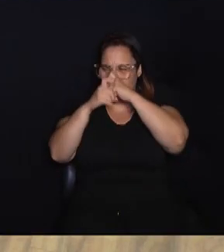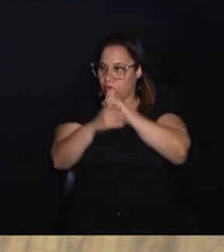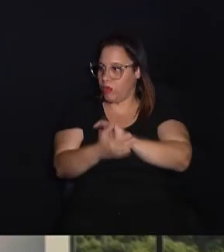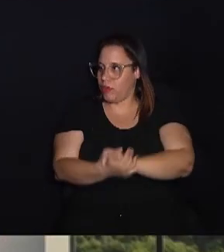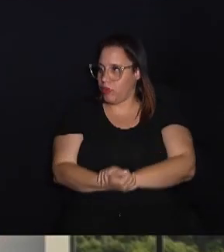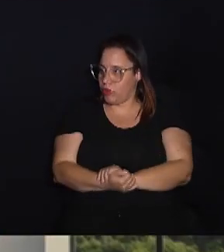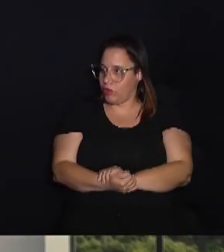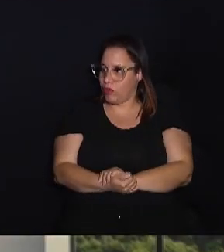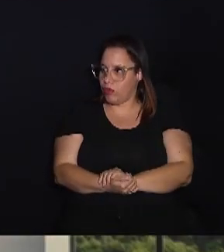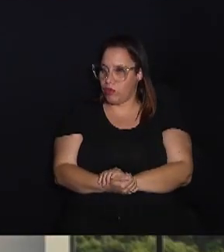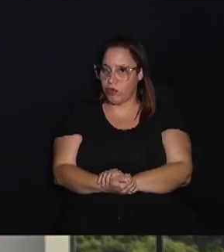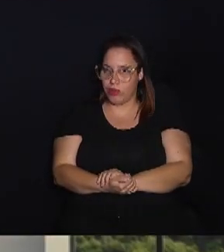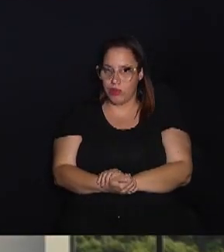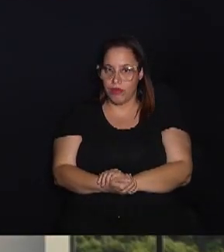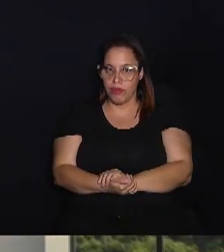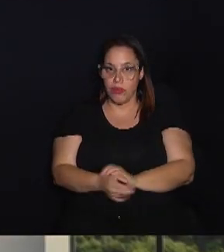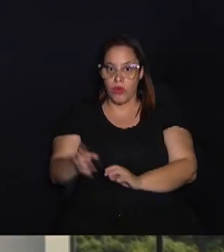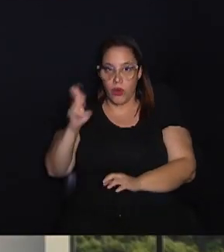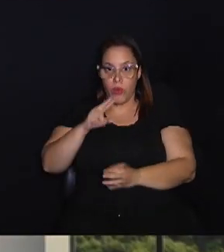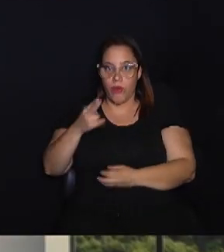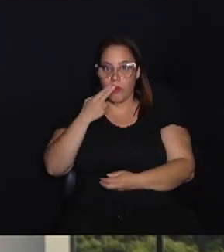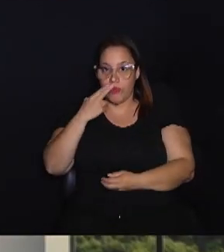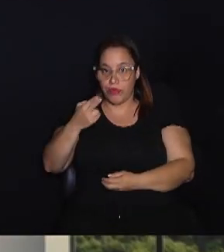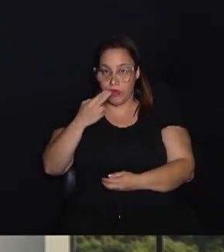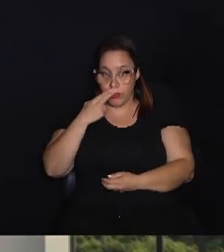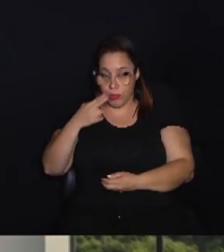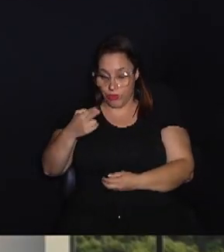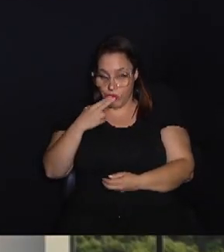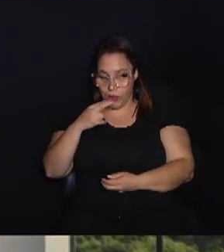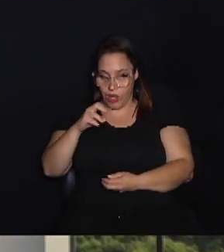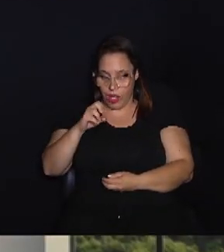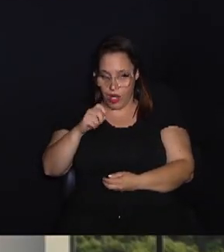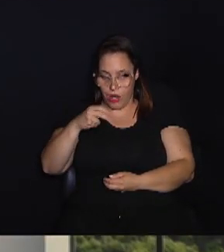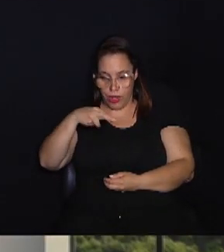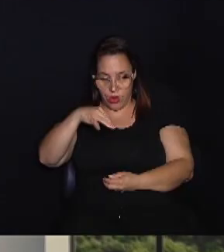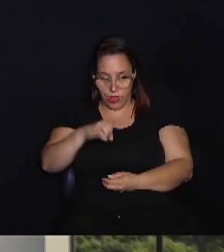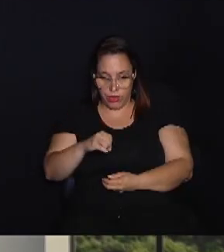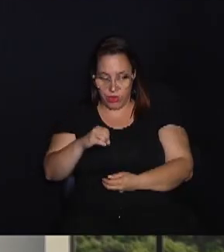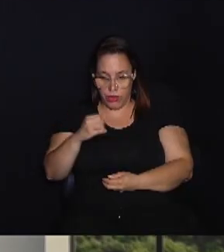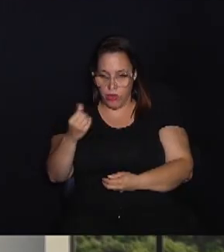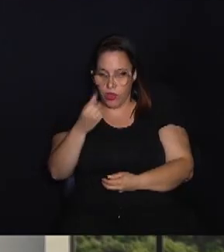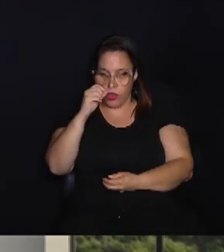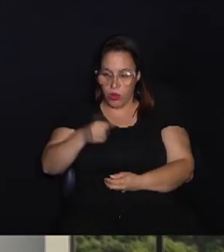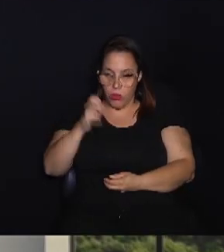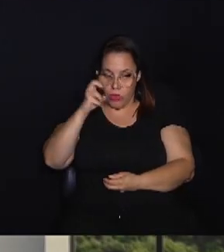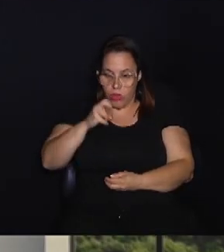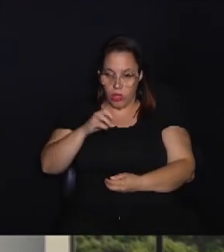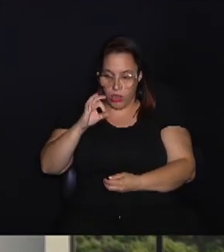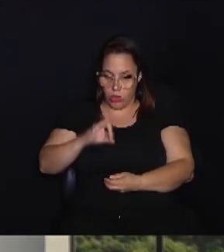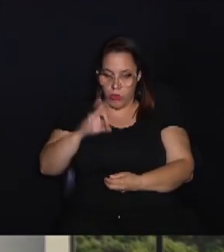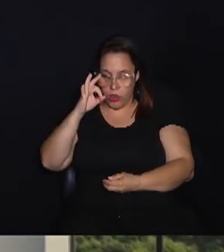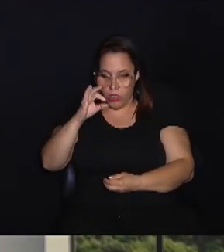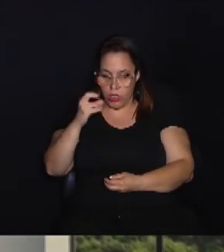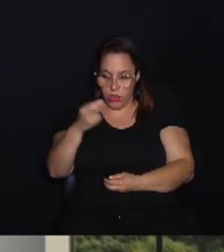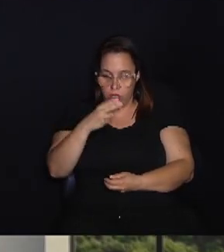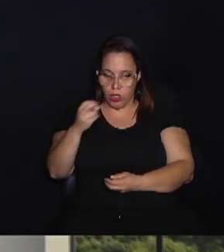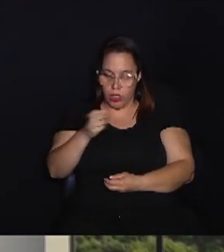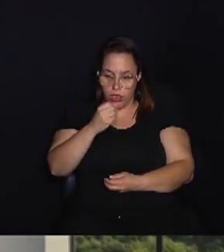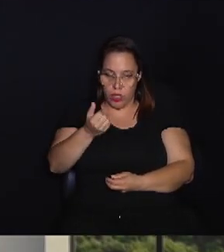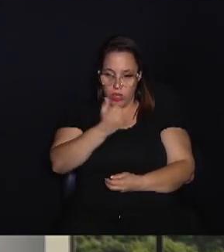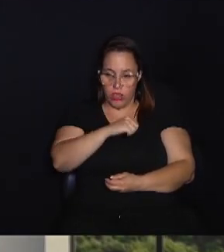o uso de cigarros eletrônicos entre adolescentes saltou de 1,5% em 2011 para